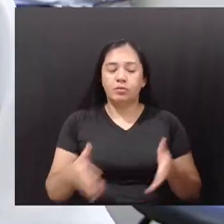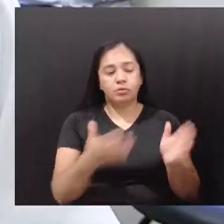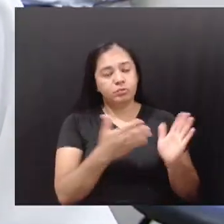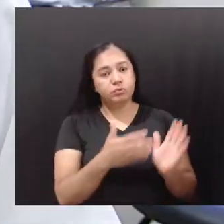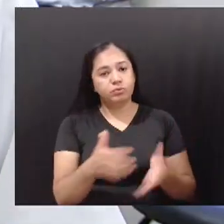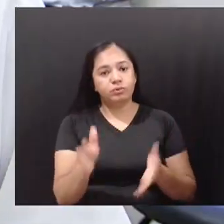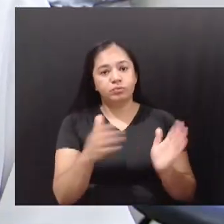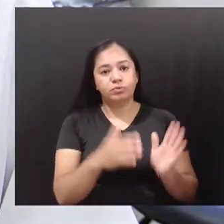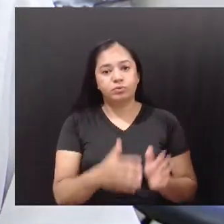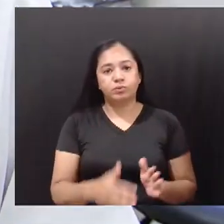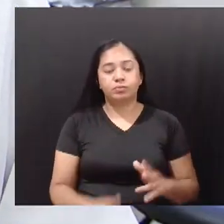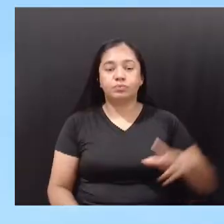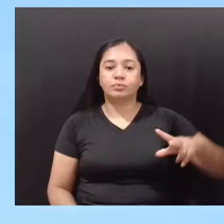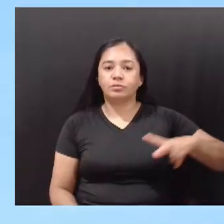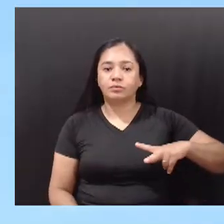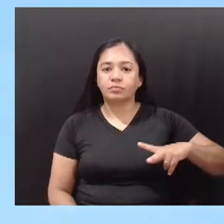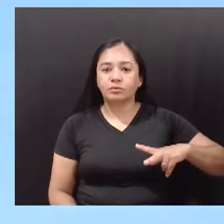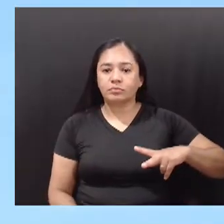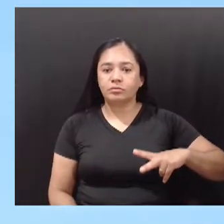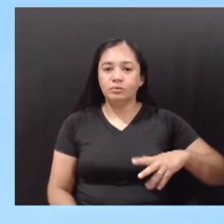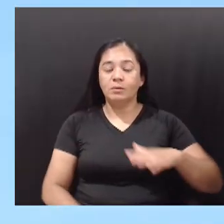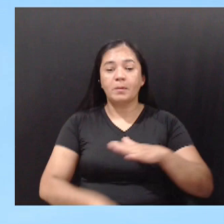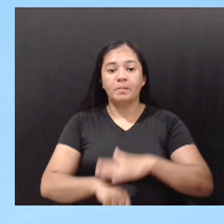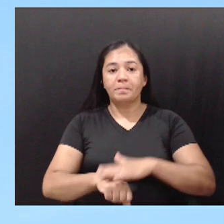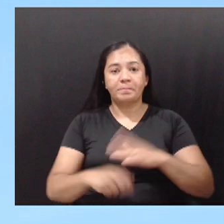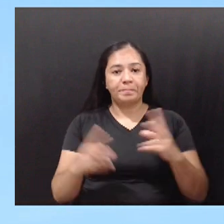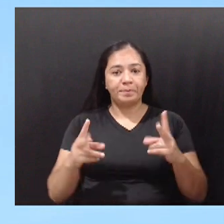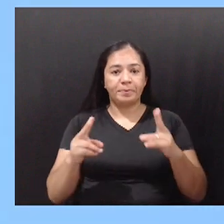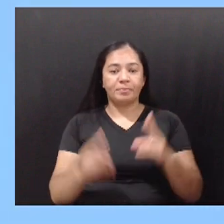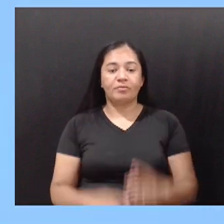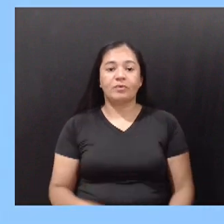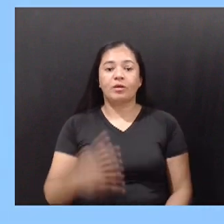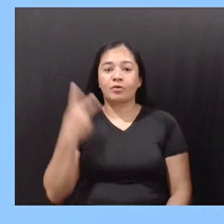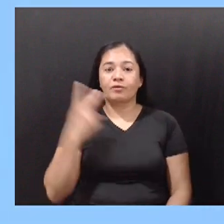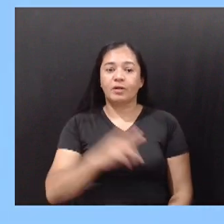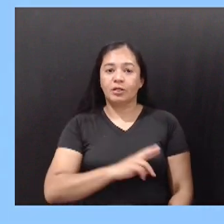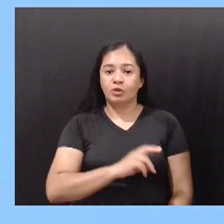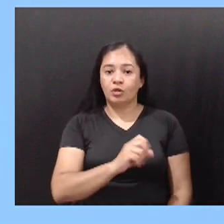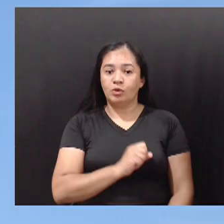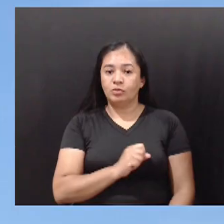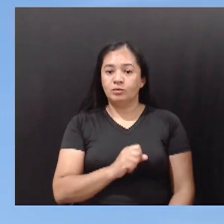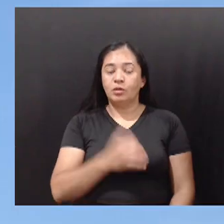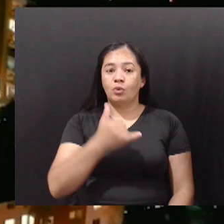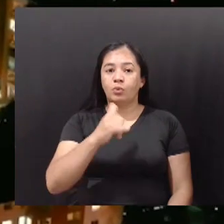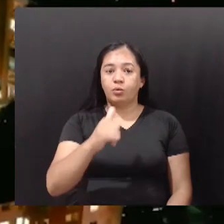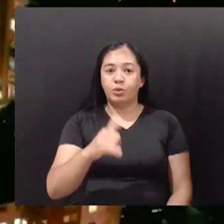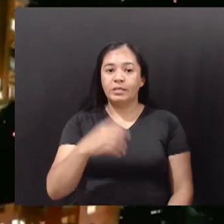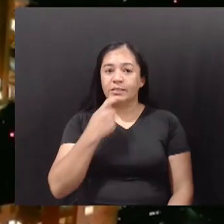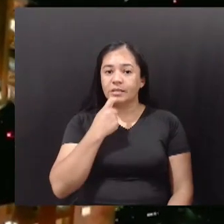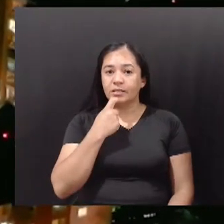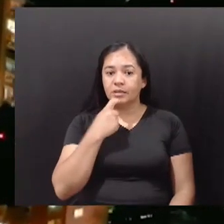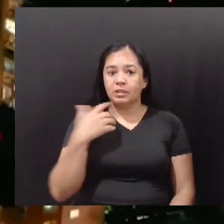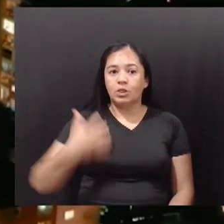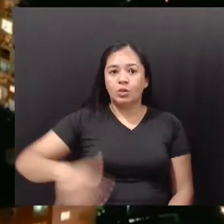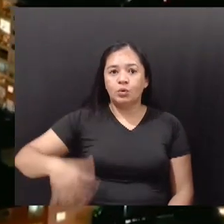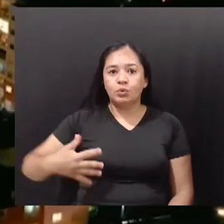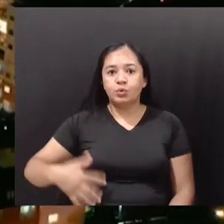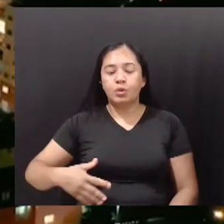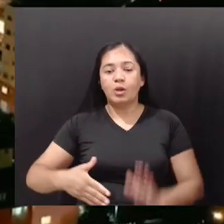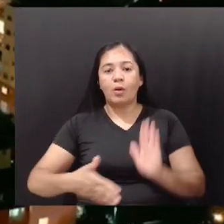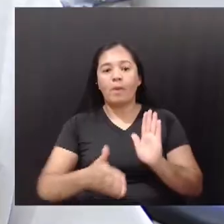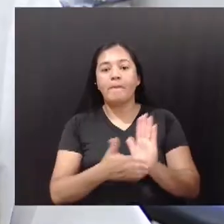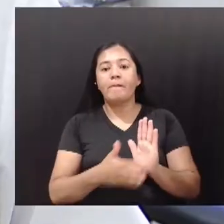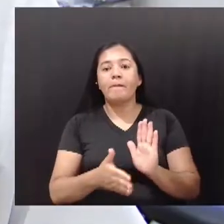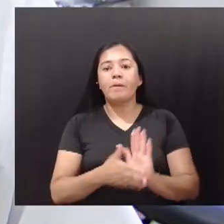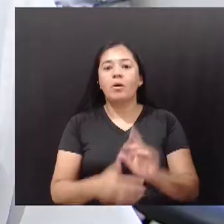privado, a fazer o mesmo. Rossini diz que o gasto de energia elétrica em Campinas é alto e que o propósito é reduzir